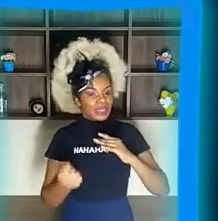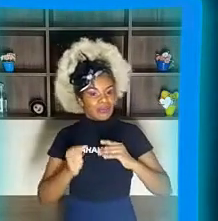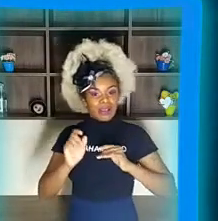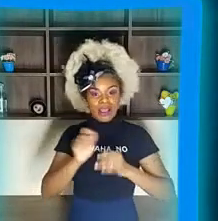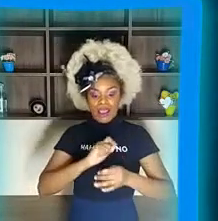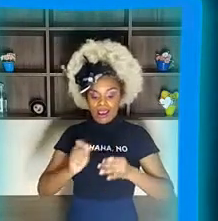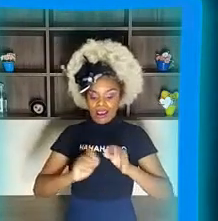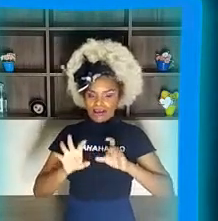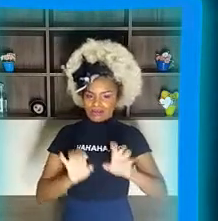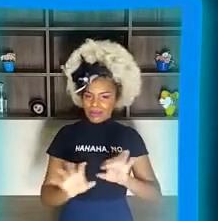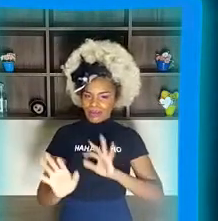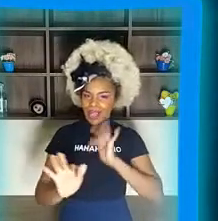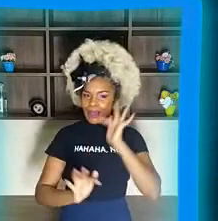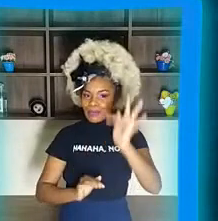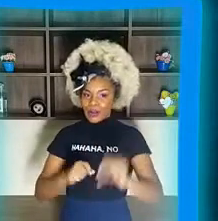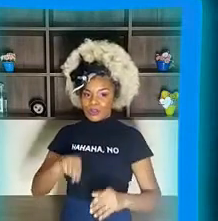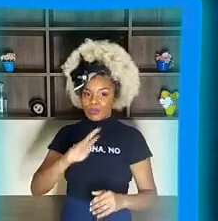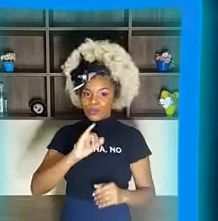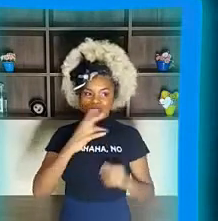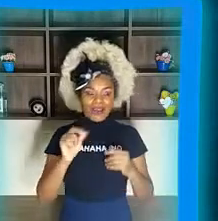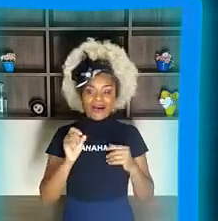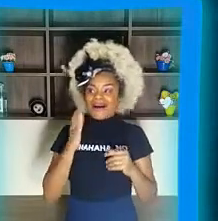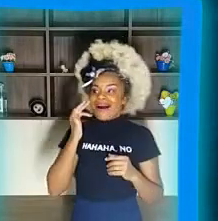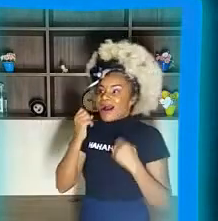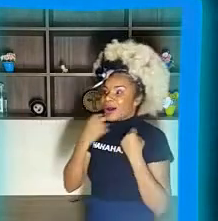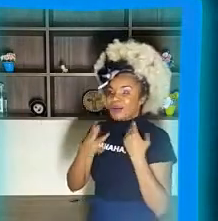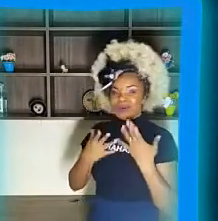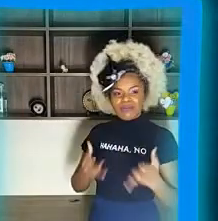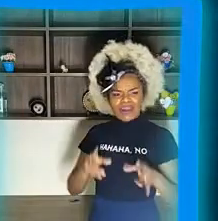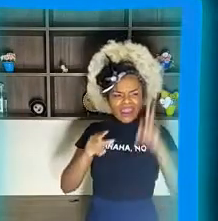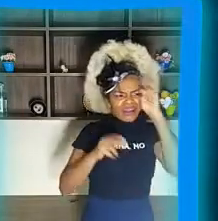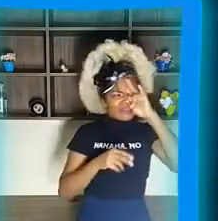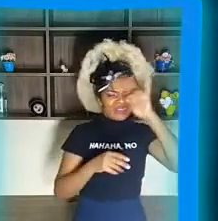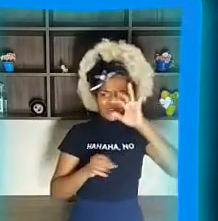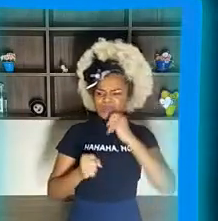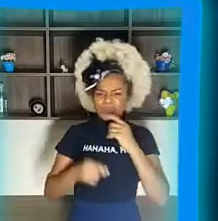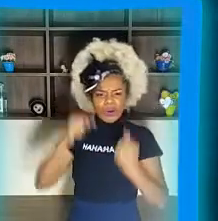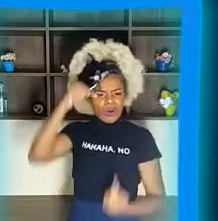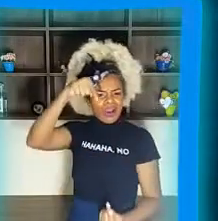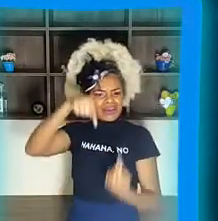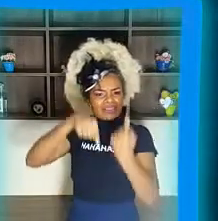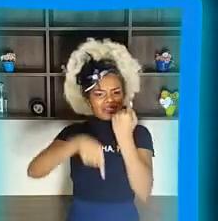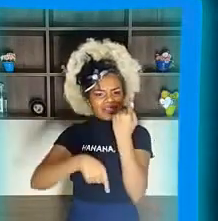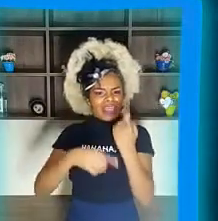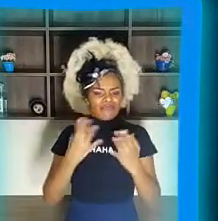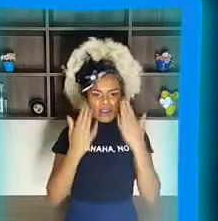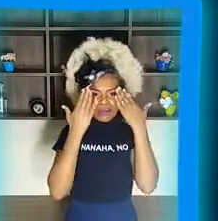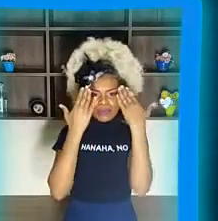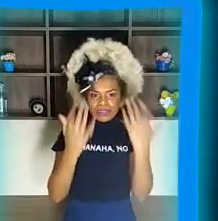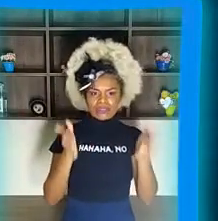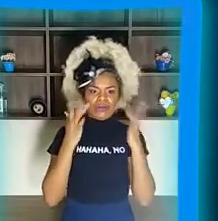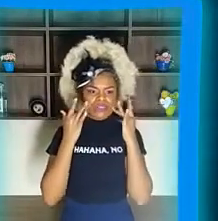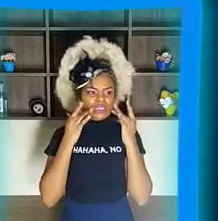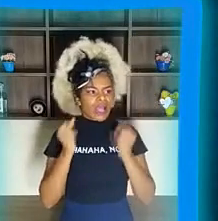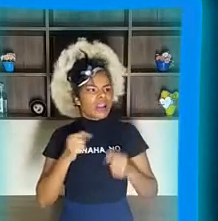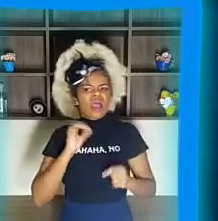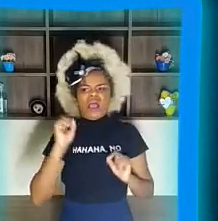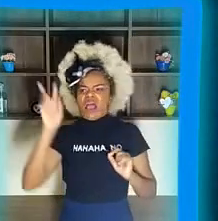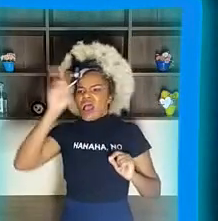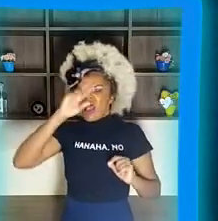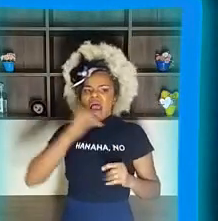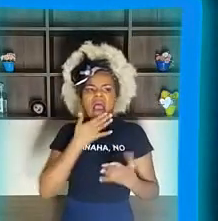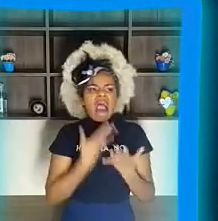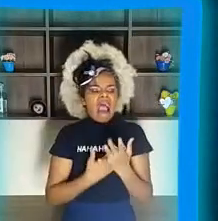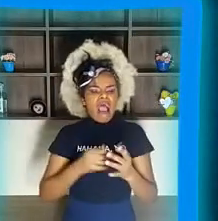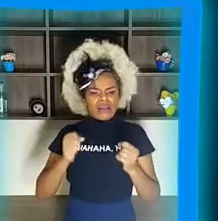próximo. Oba! Opa, vem coisa. Não, foi histórico, assim, o Céu e o Inferno foi histórico, assim, um movimento teatral espírita, que